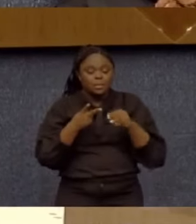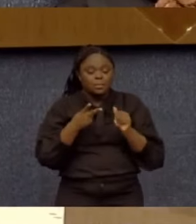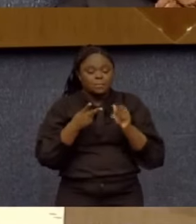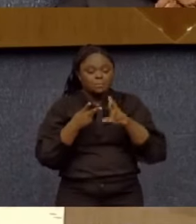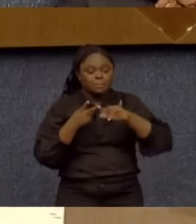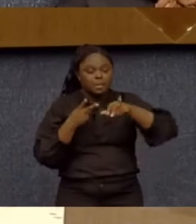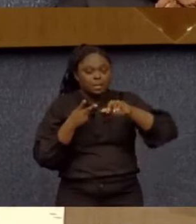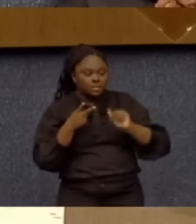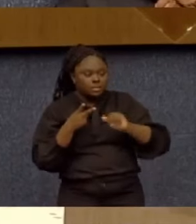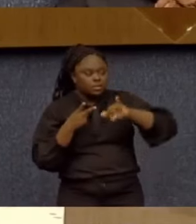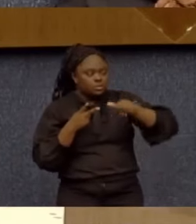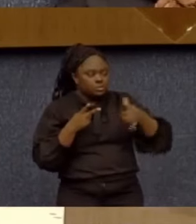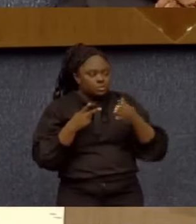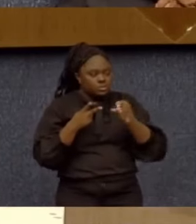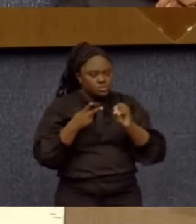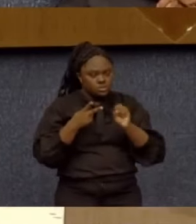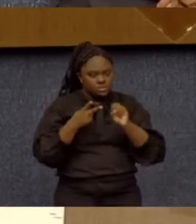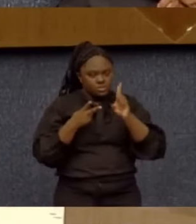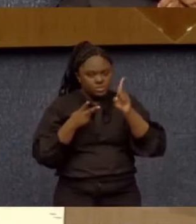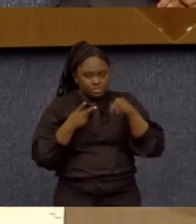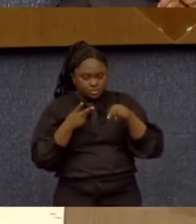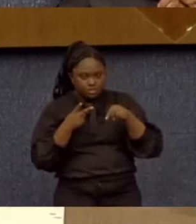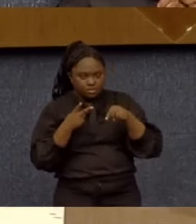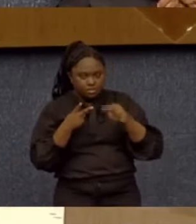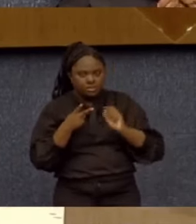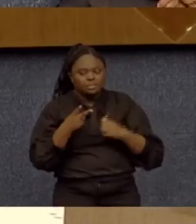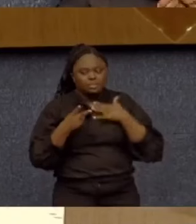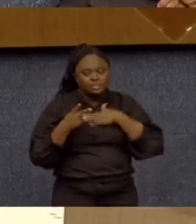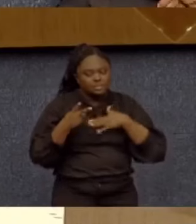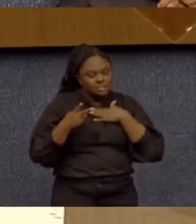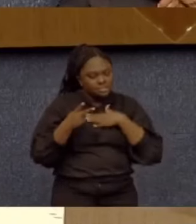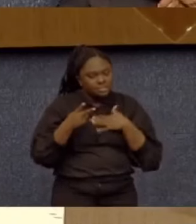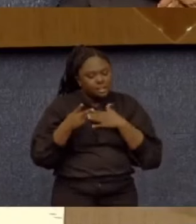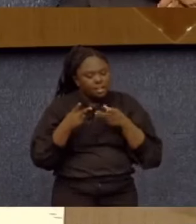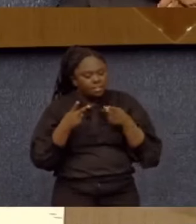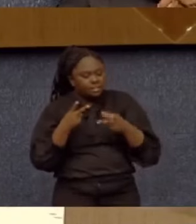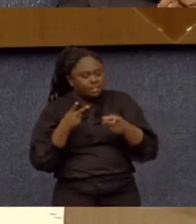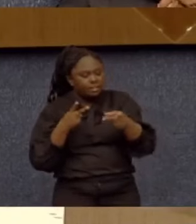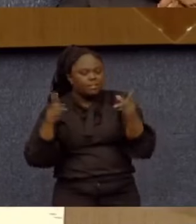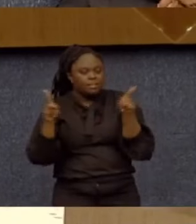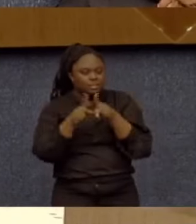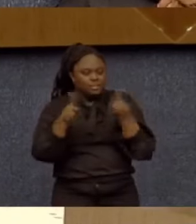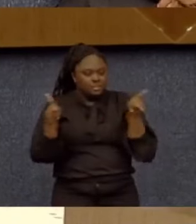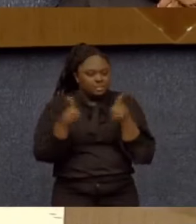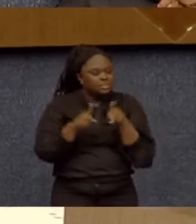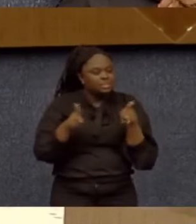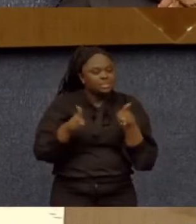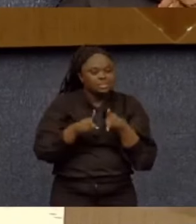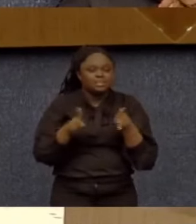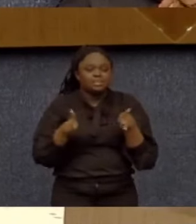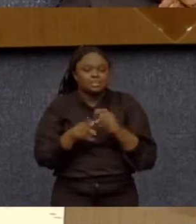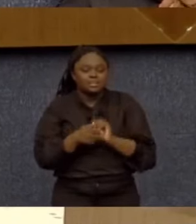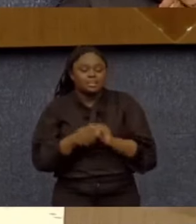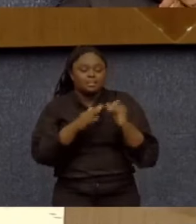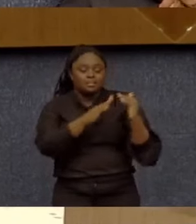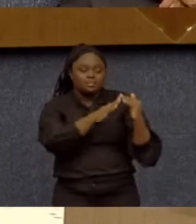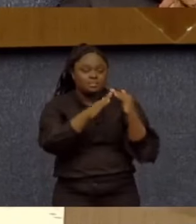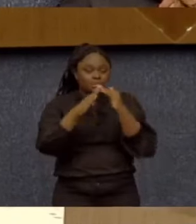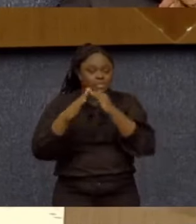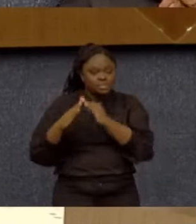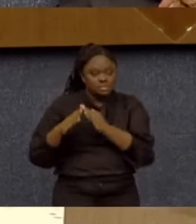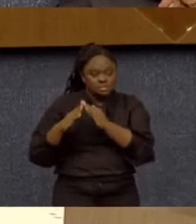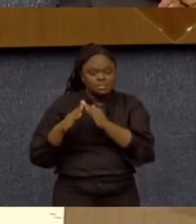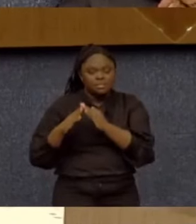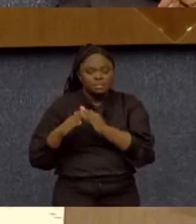Ribeiro, nossa querida Maria, aqui presente, minha eterna professora, minha conterrânea, vizinha de